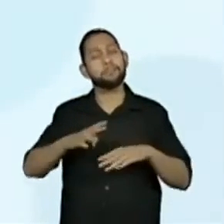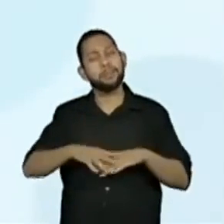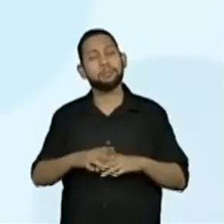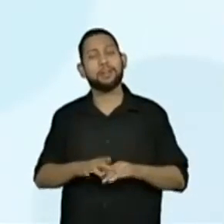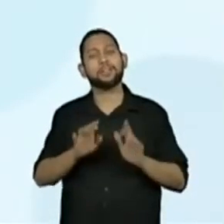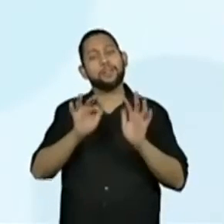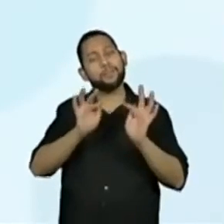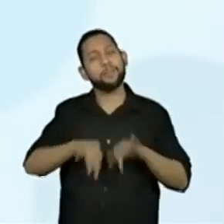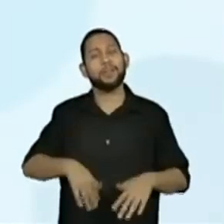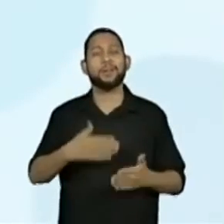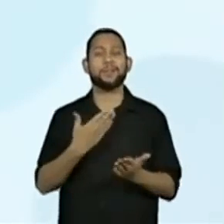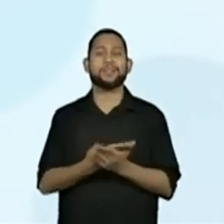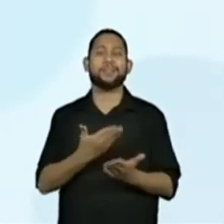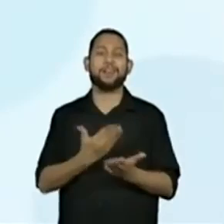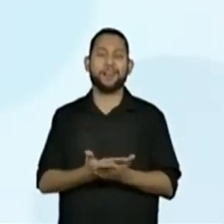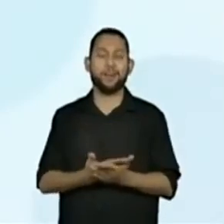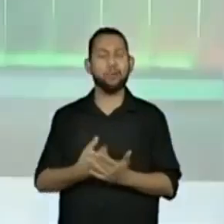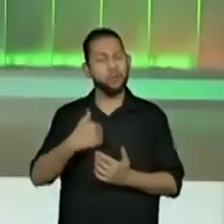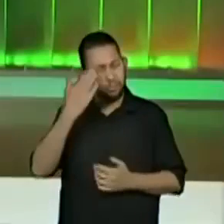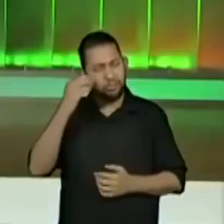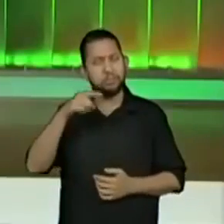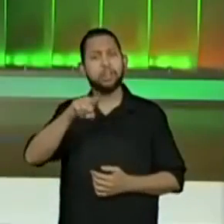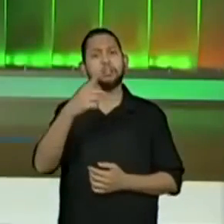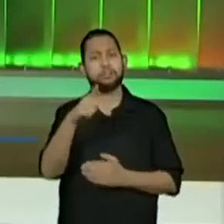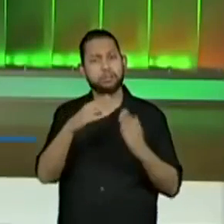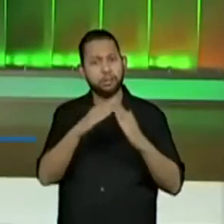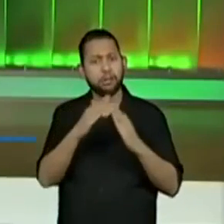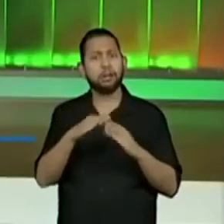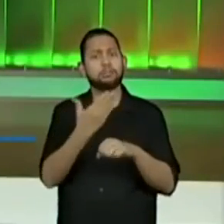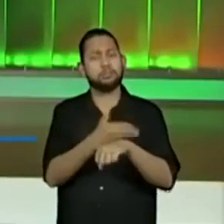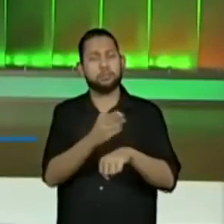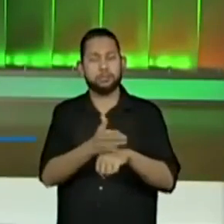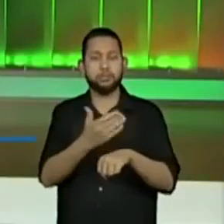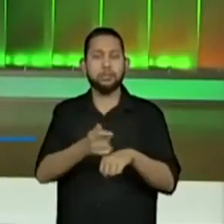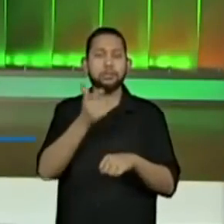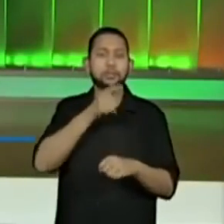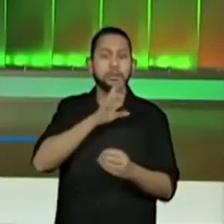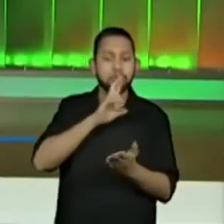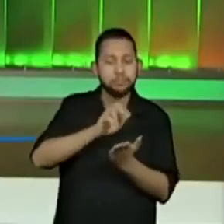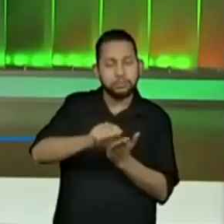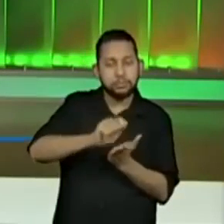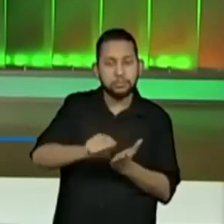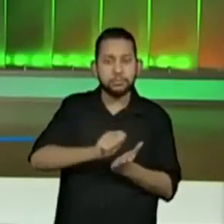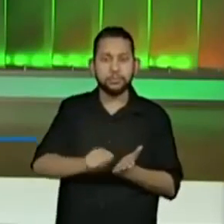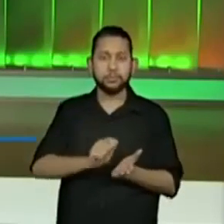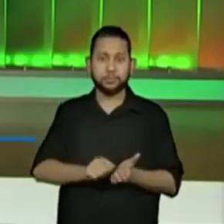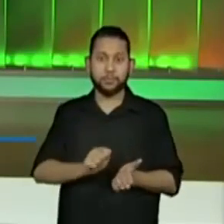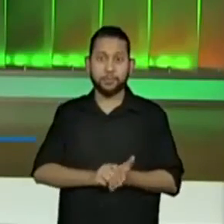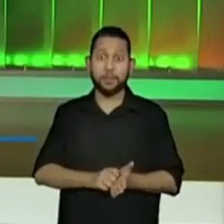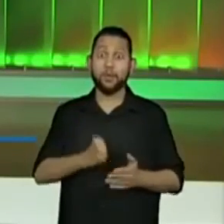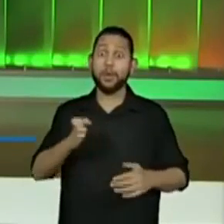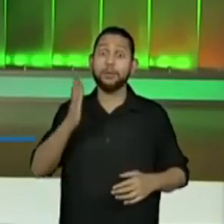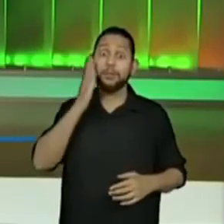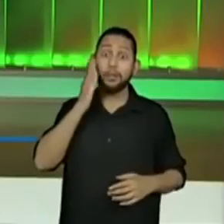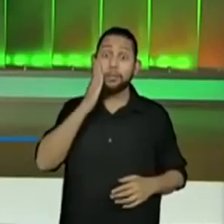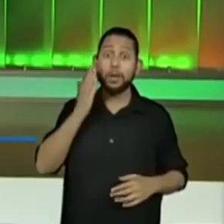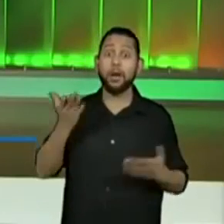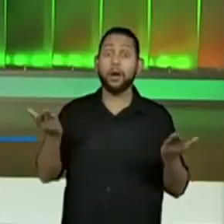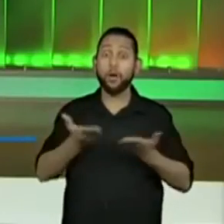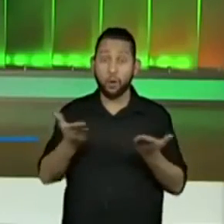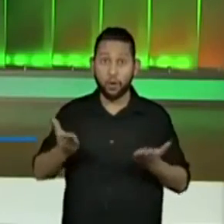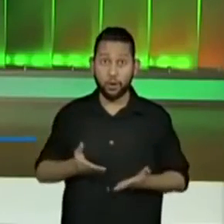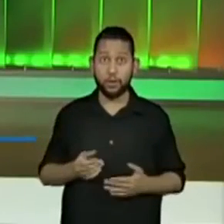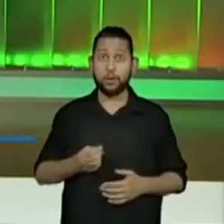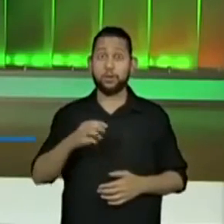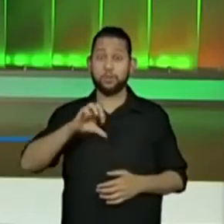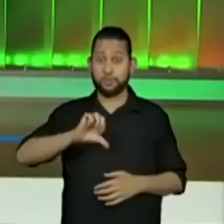no fim eu sei que vocês conseguem aí me dizer quanto ele vai pagar por sete